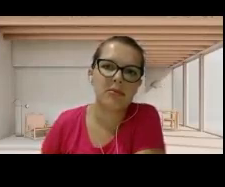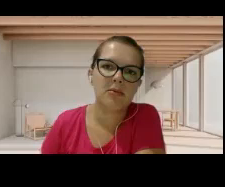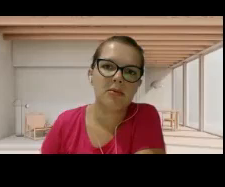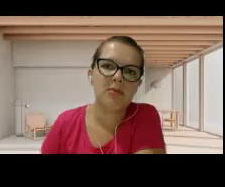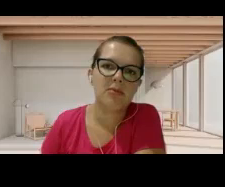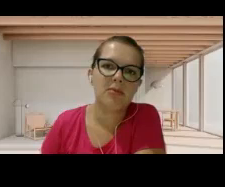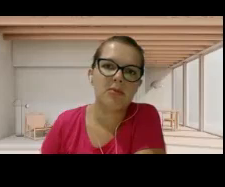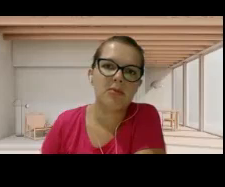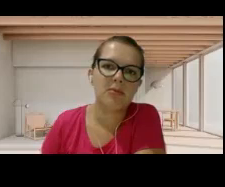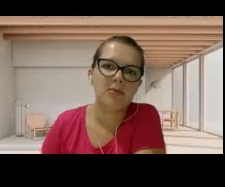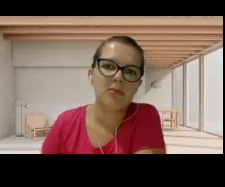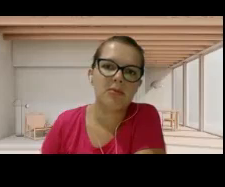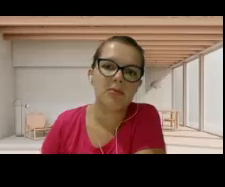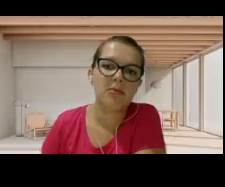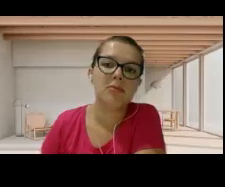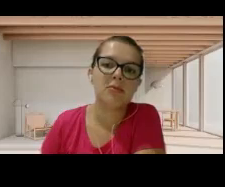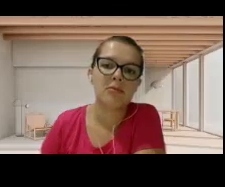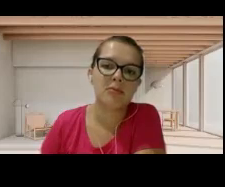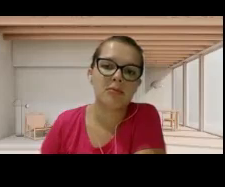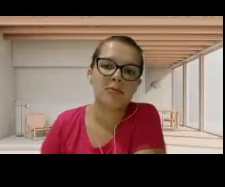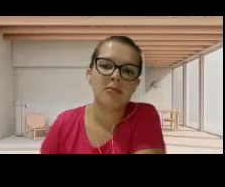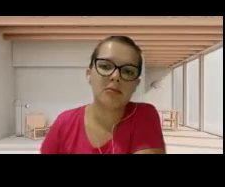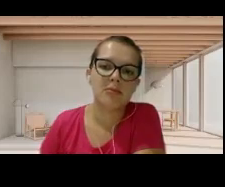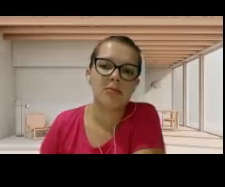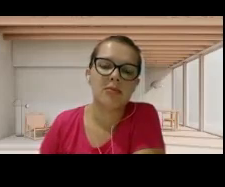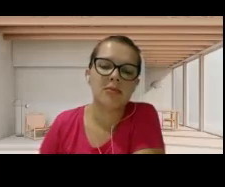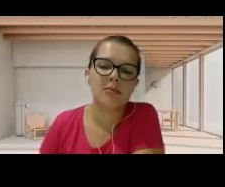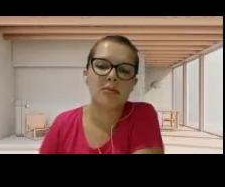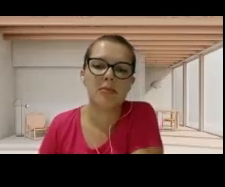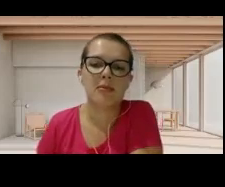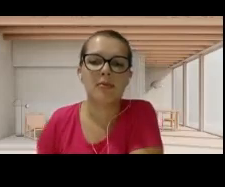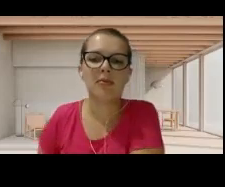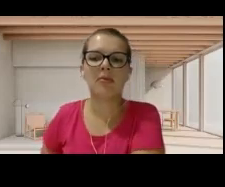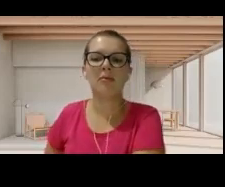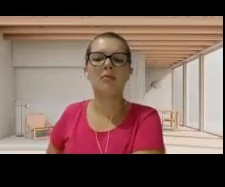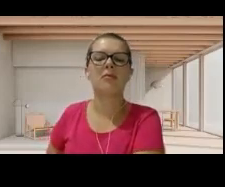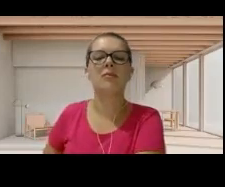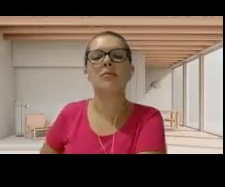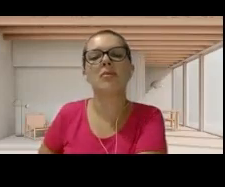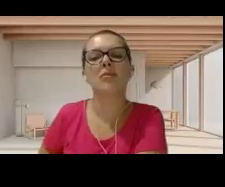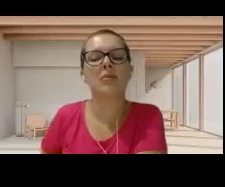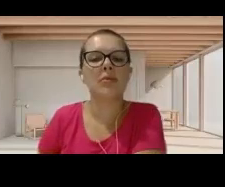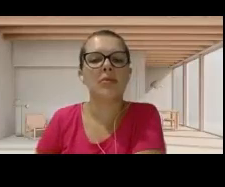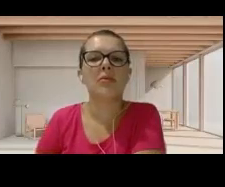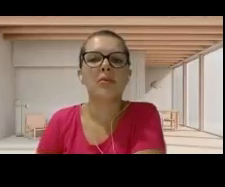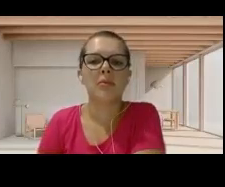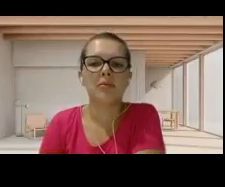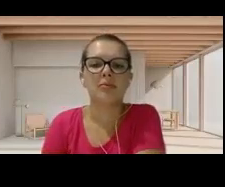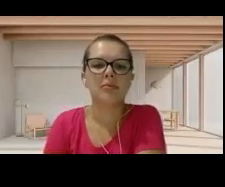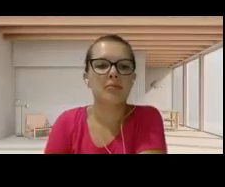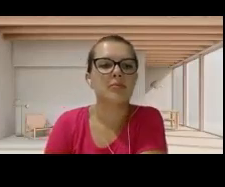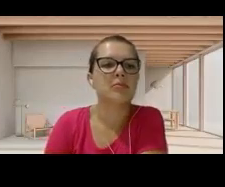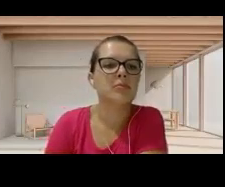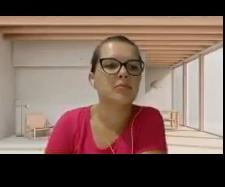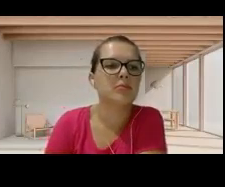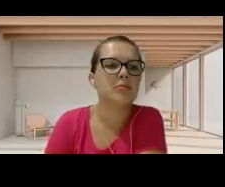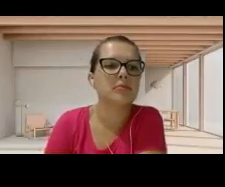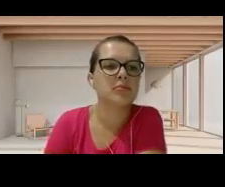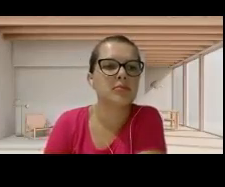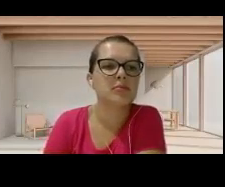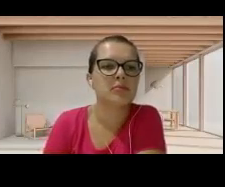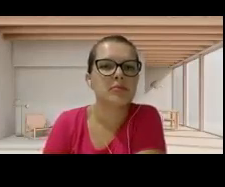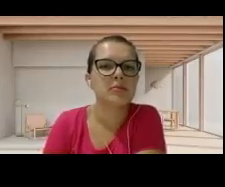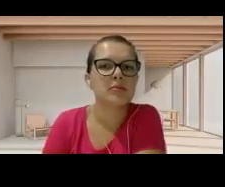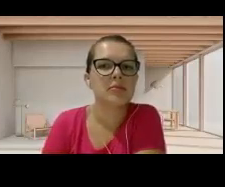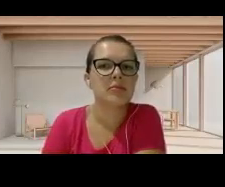Ela bota em leilão. Ela põe em leilão. Tá certo? Então, quem vai construir grandes usinas não tem o trabalho